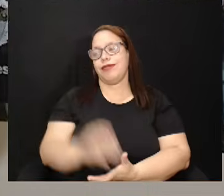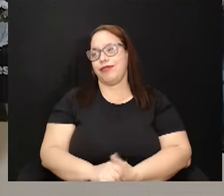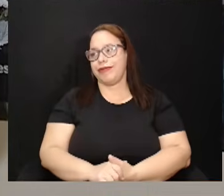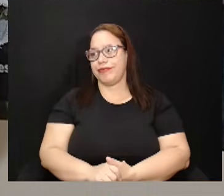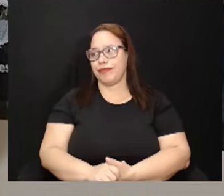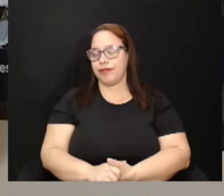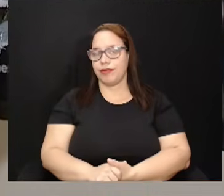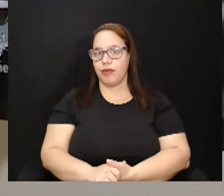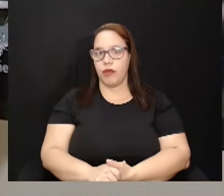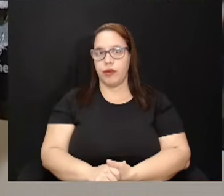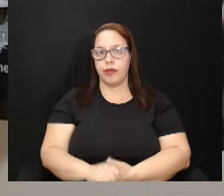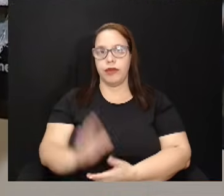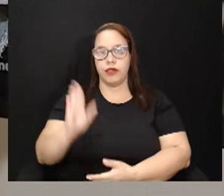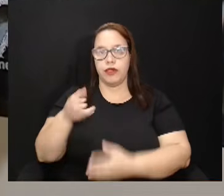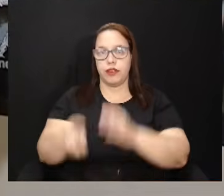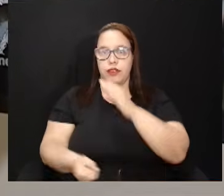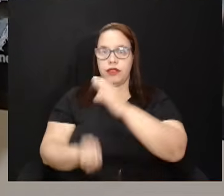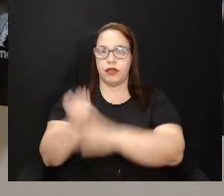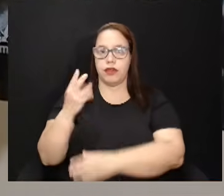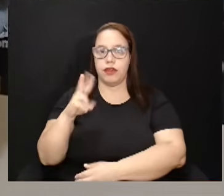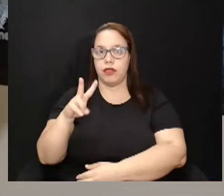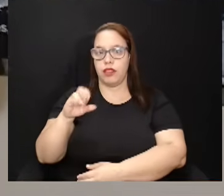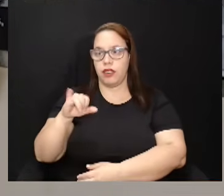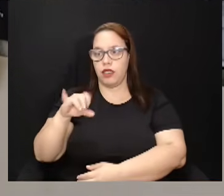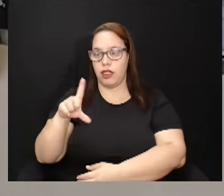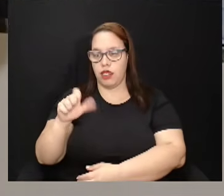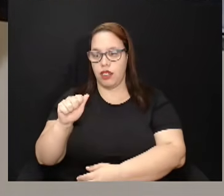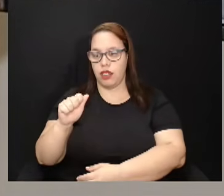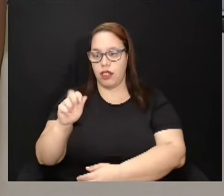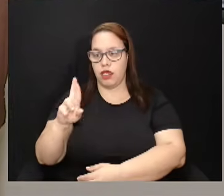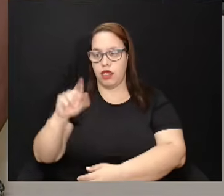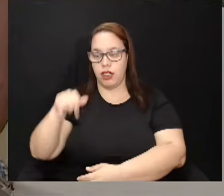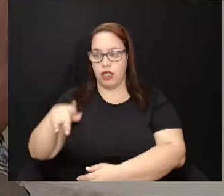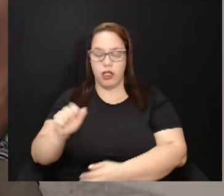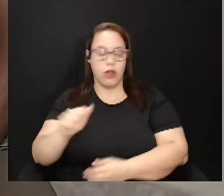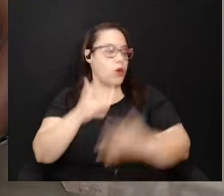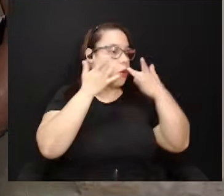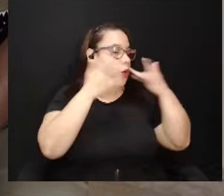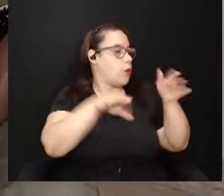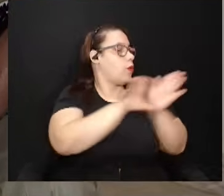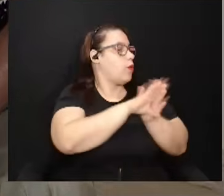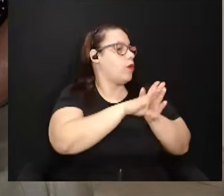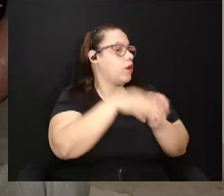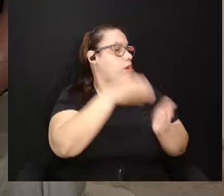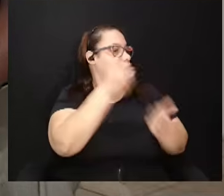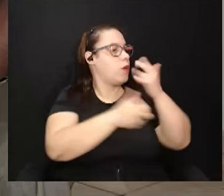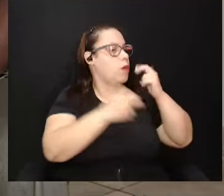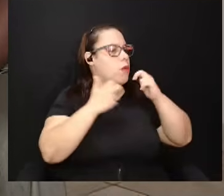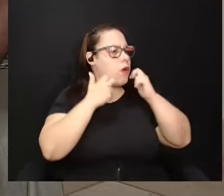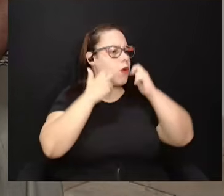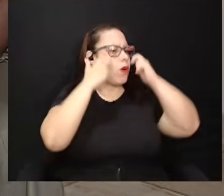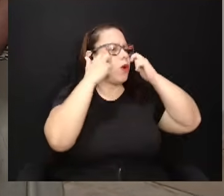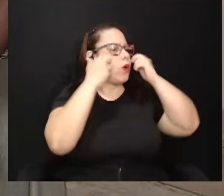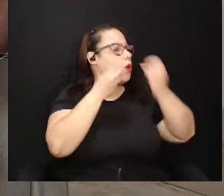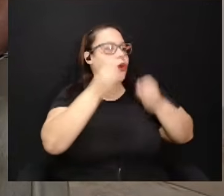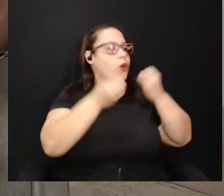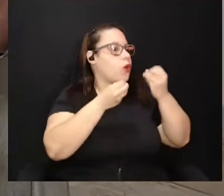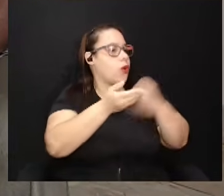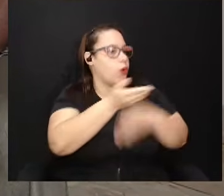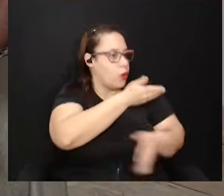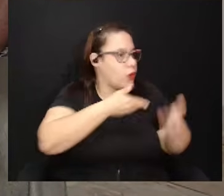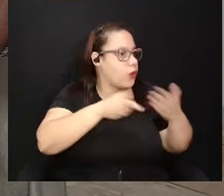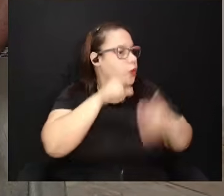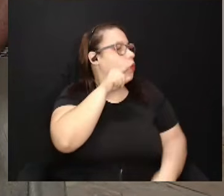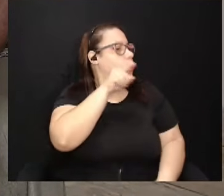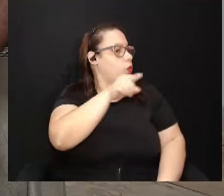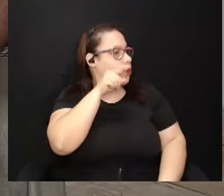pouquinho, surgiu Na Vinegreira. E você falou que o teatro entrou na sua vida para perder a timidez. Isso. Como que ele contribuiu para você com isso?